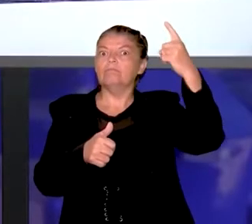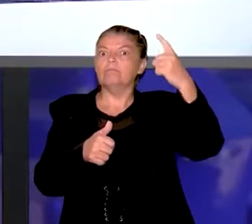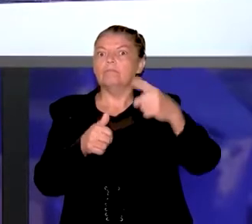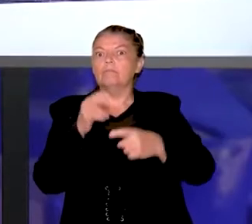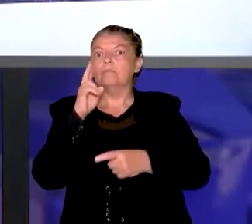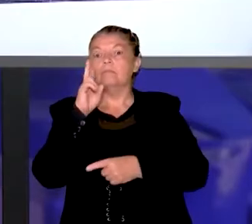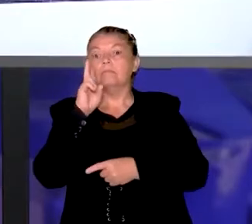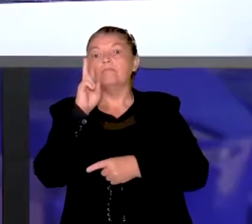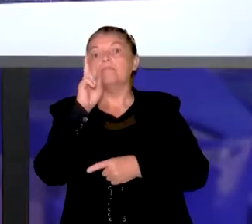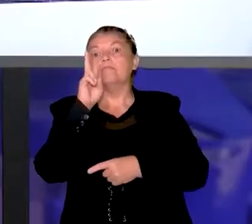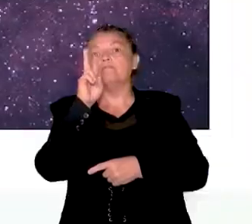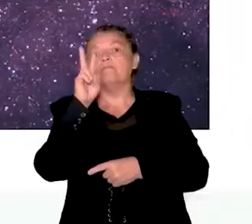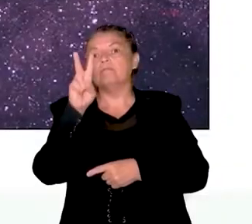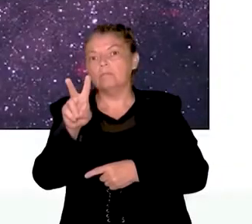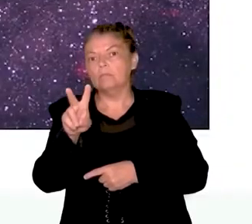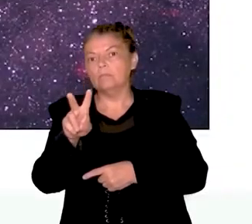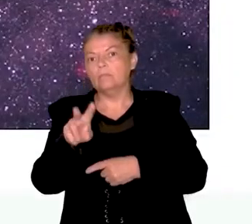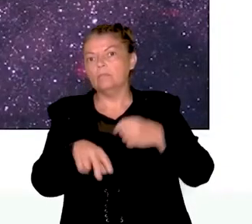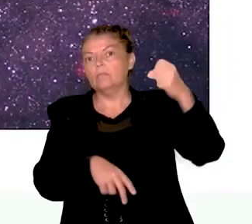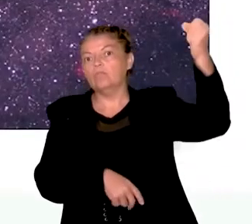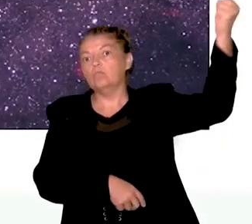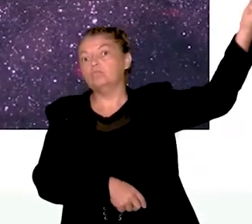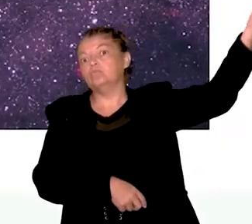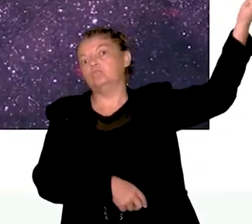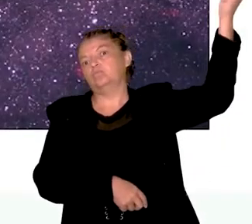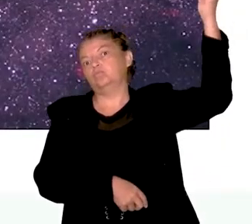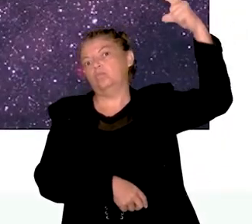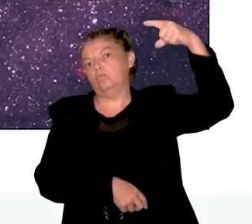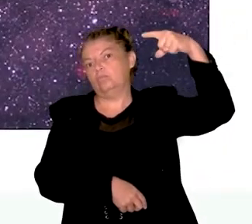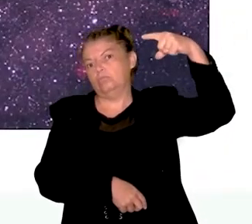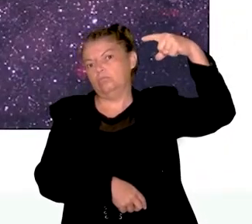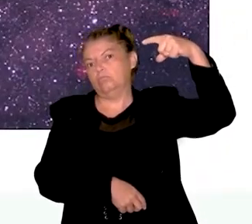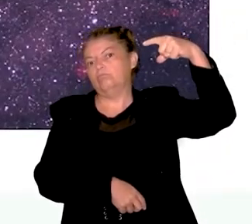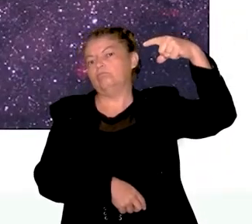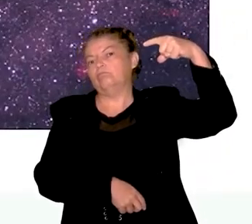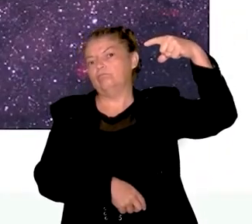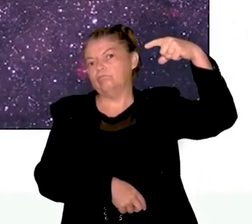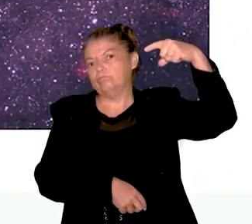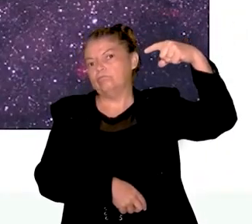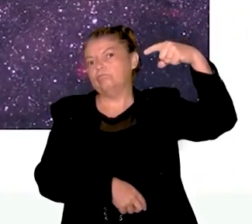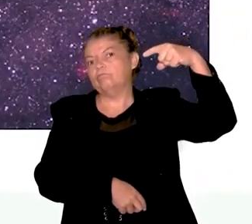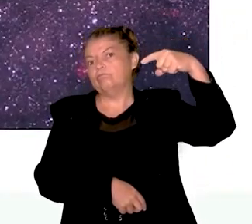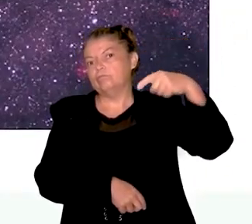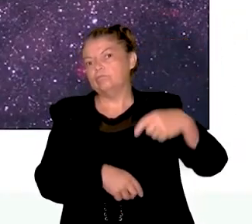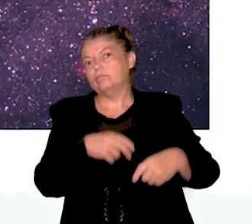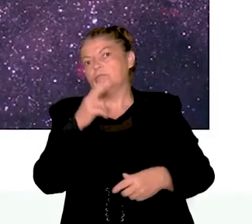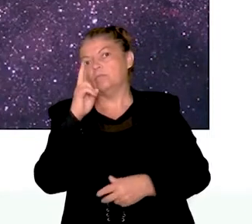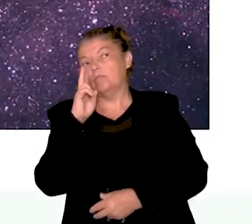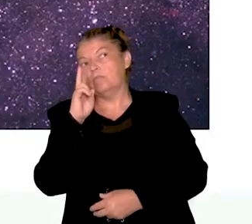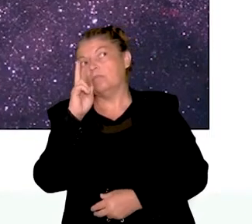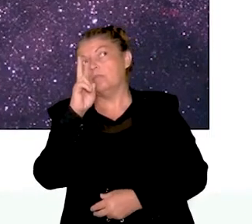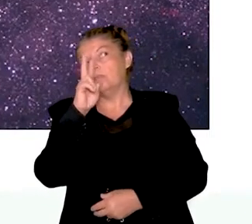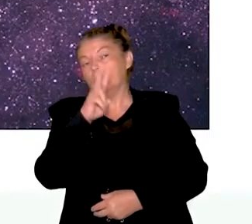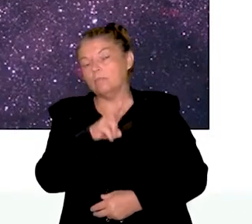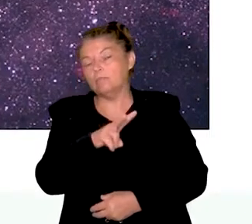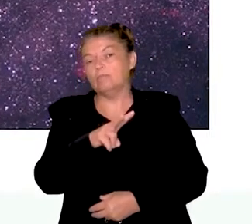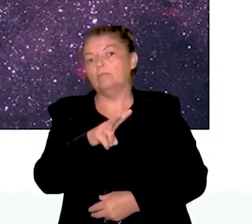2000 anos atrás foi o Sol, que, para esses grandes navegadores e pessoas